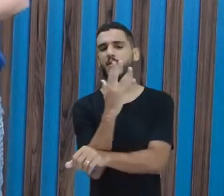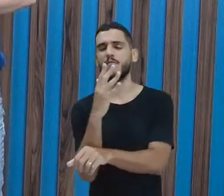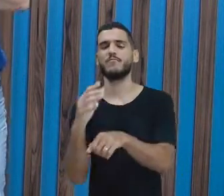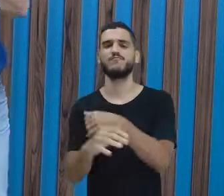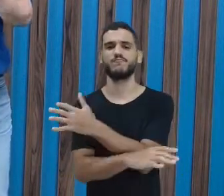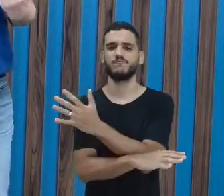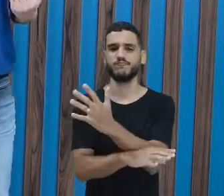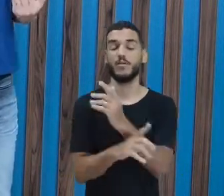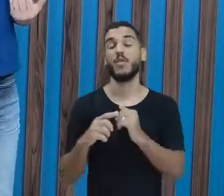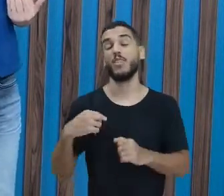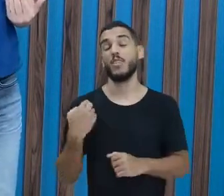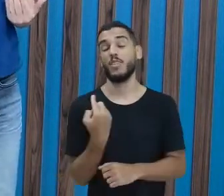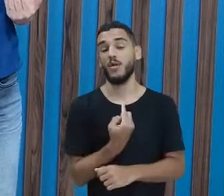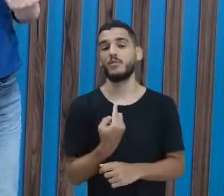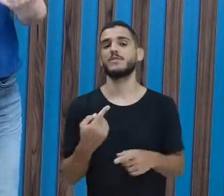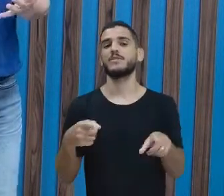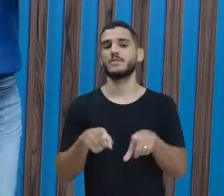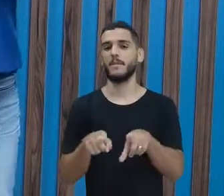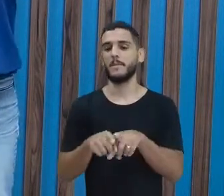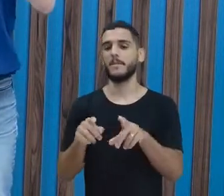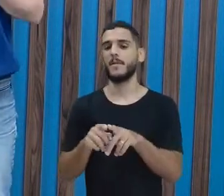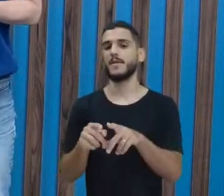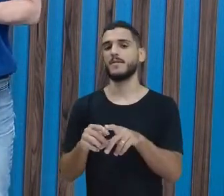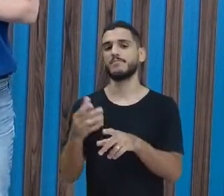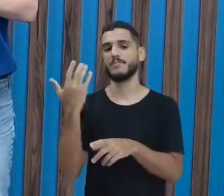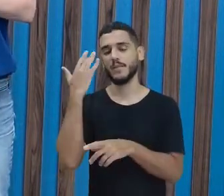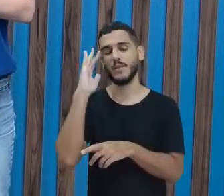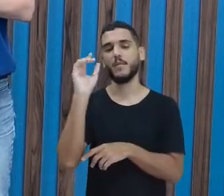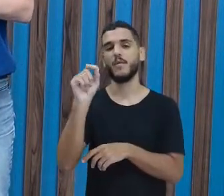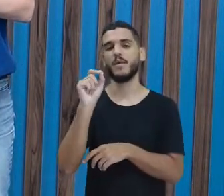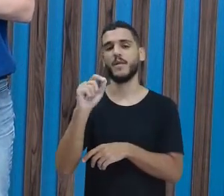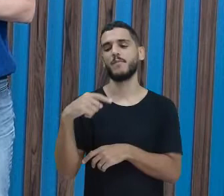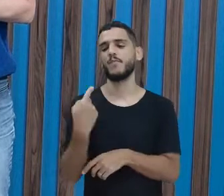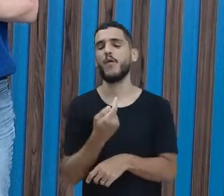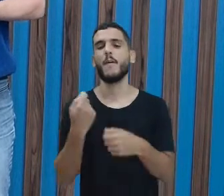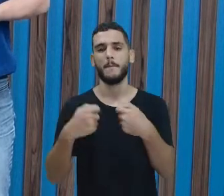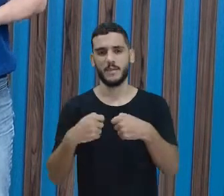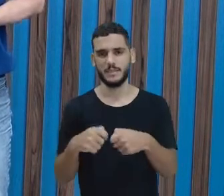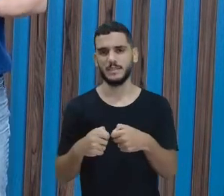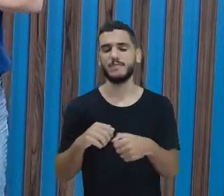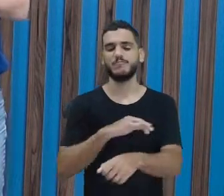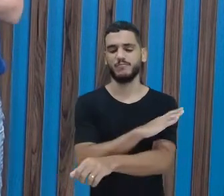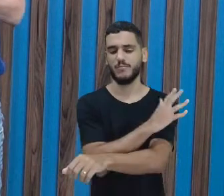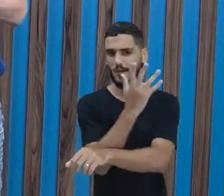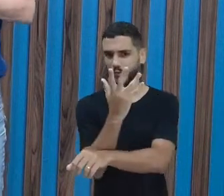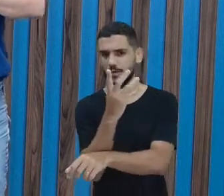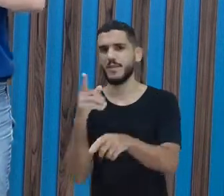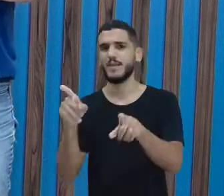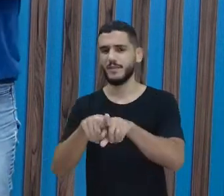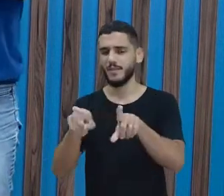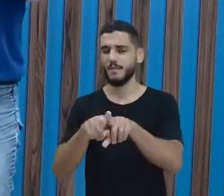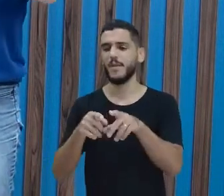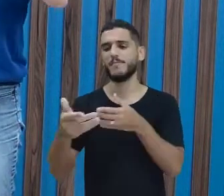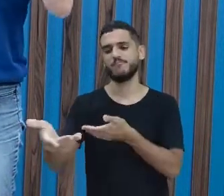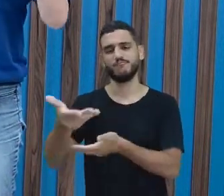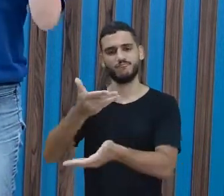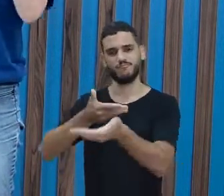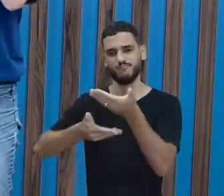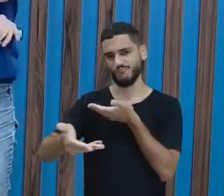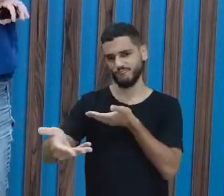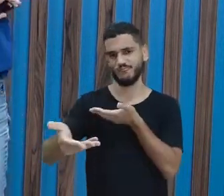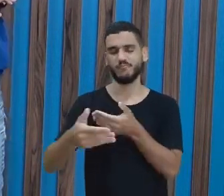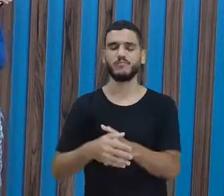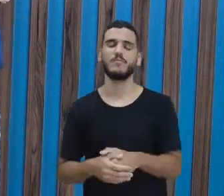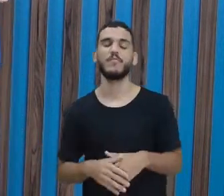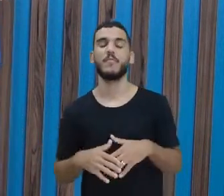já viu aqui que nós precisamos da natureza e ela precisa da gente também, né? Então foi o que ele pensou. Ele estava olhando o quintal de